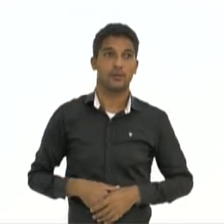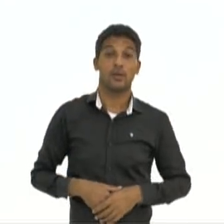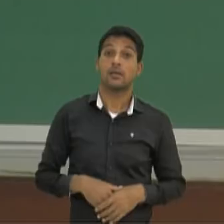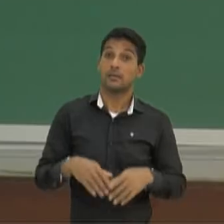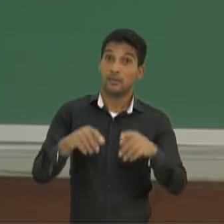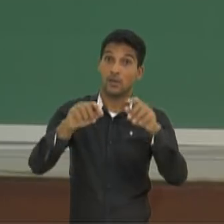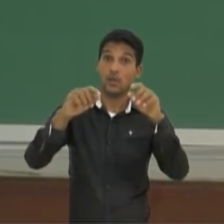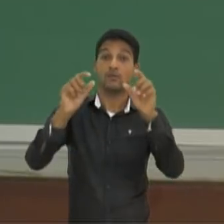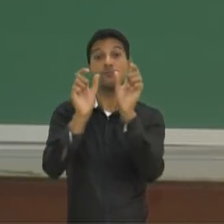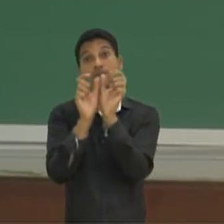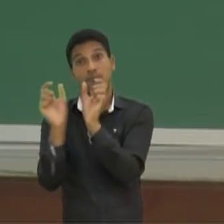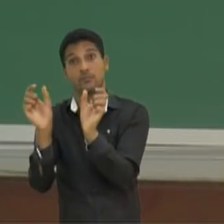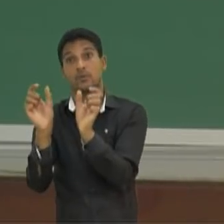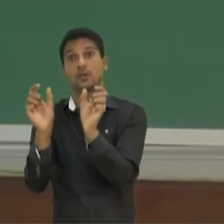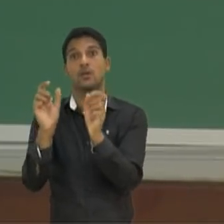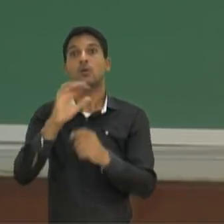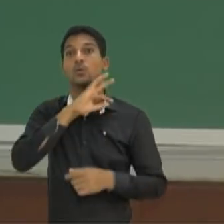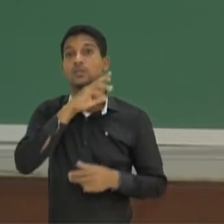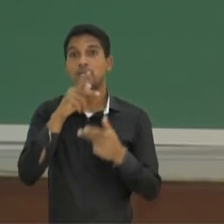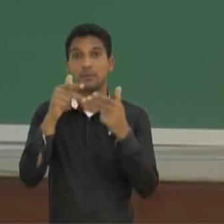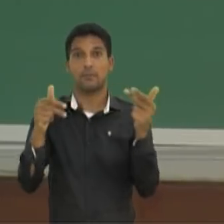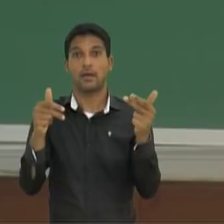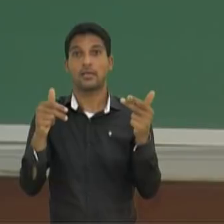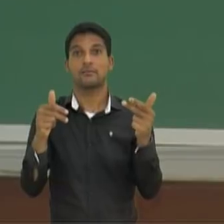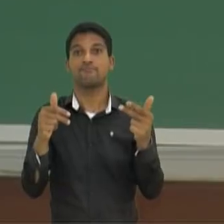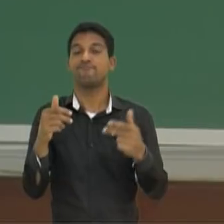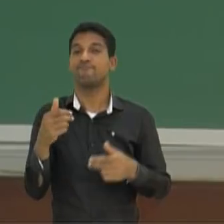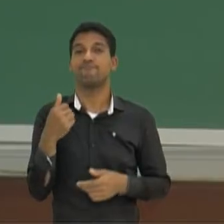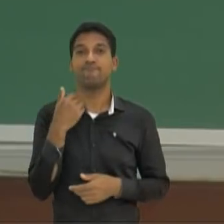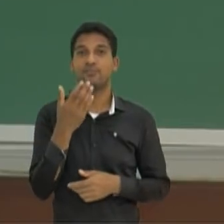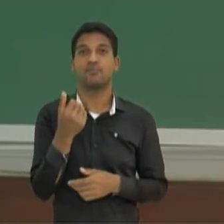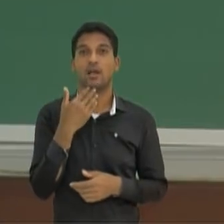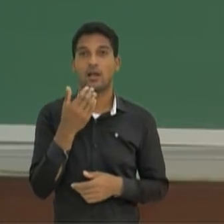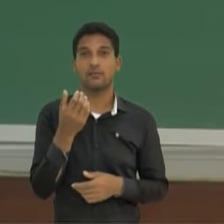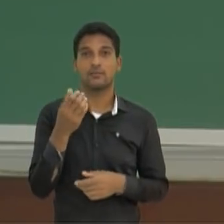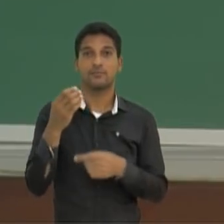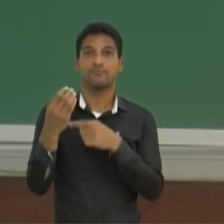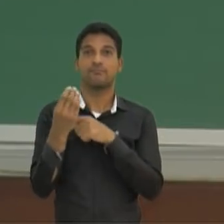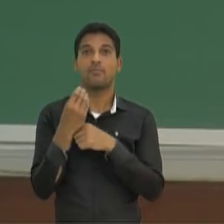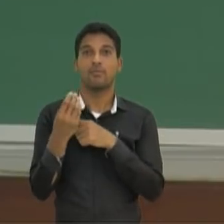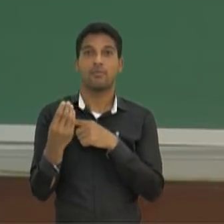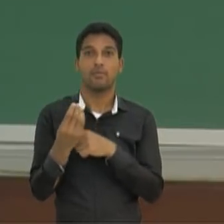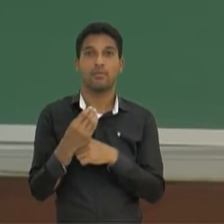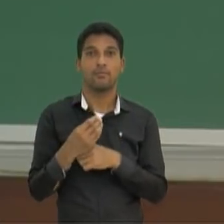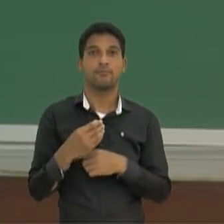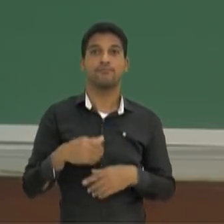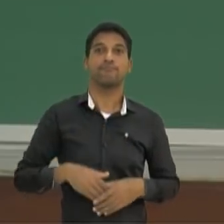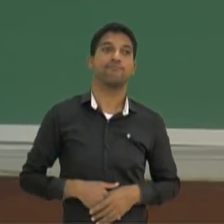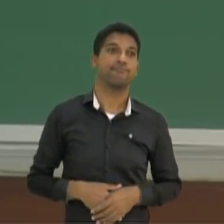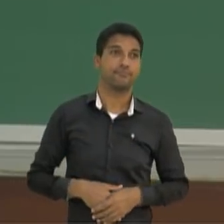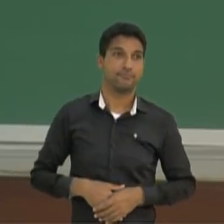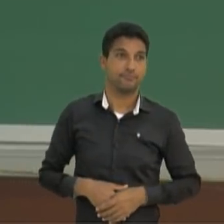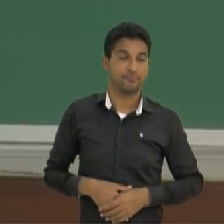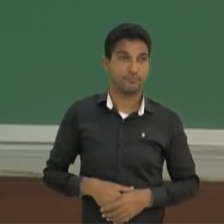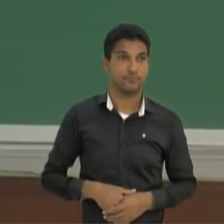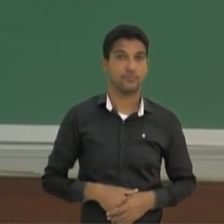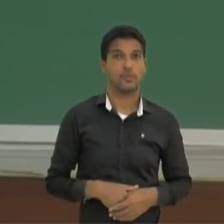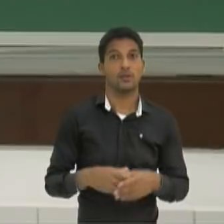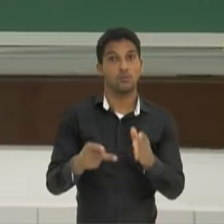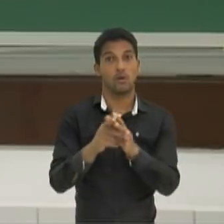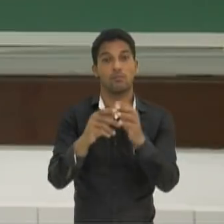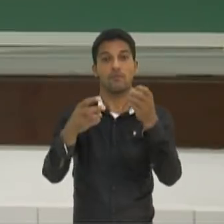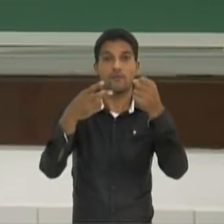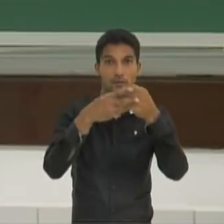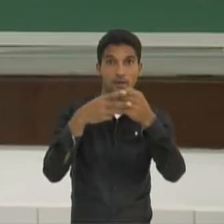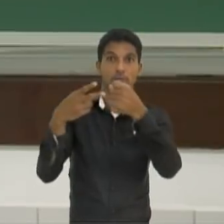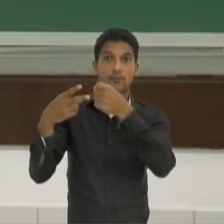uma locução verbal, né? E temos o verbo poder e o verbo fazer, certo? Mais exemplos de locução verbal. Ó. Se a